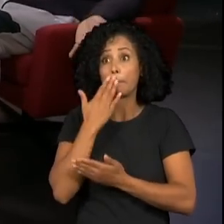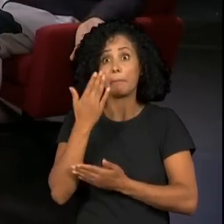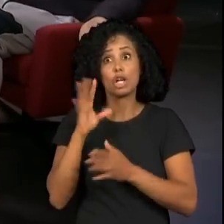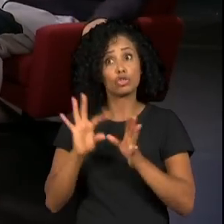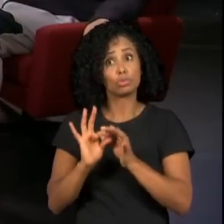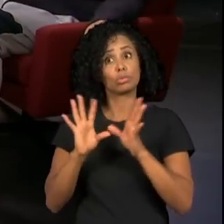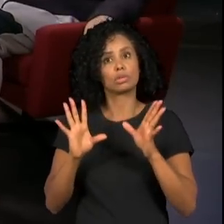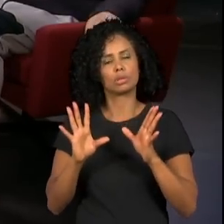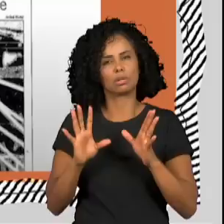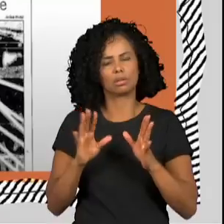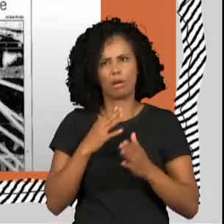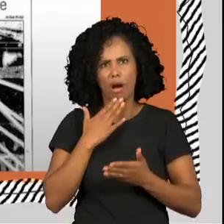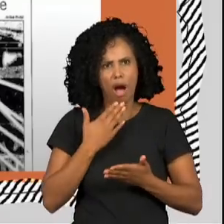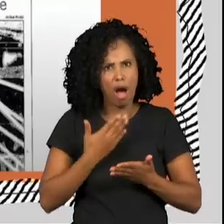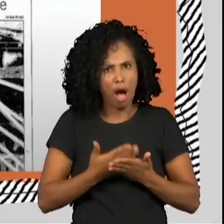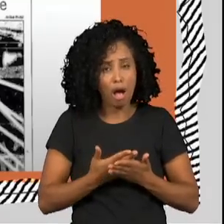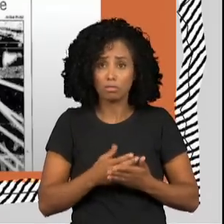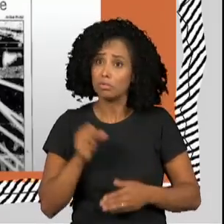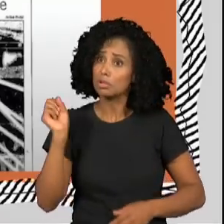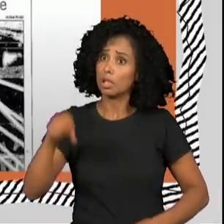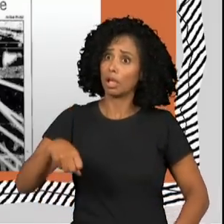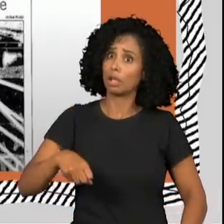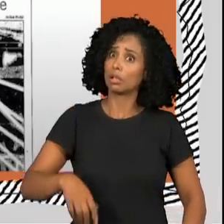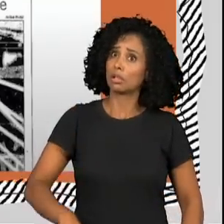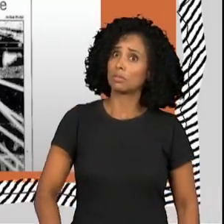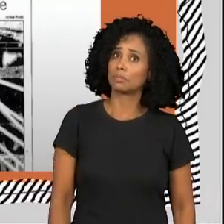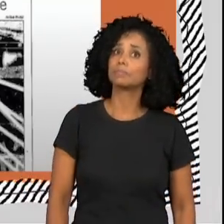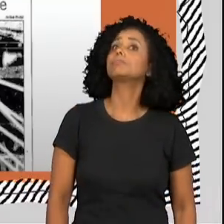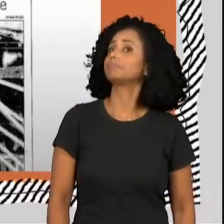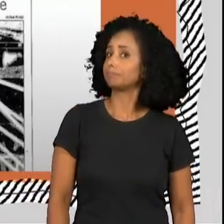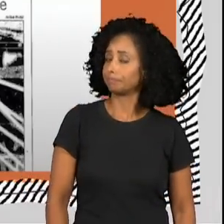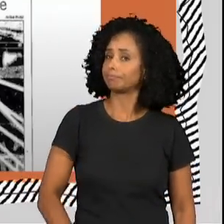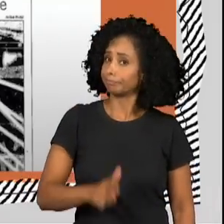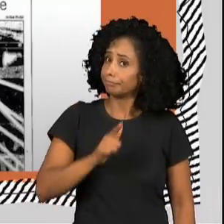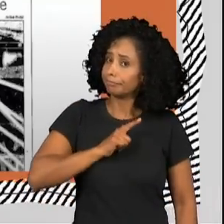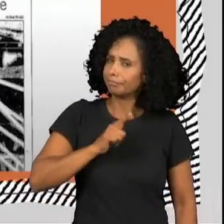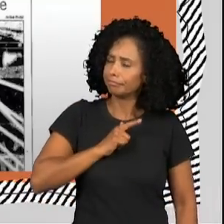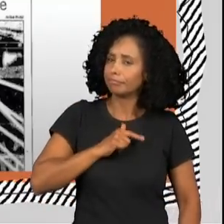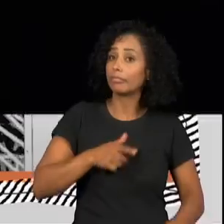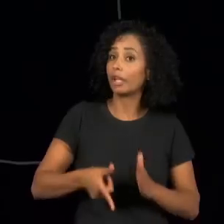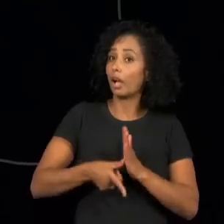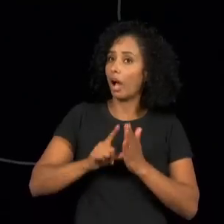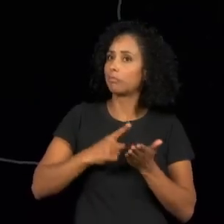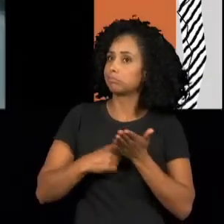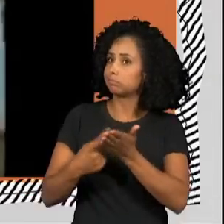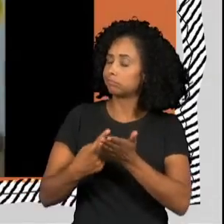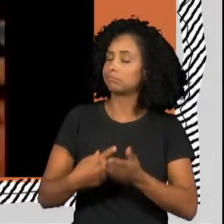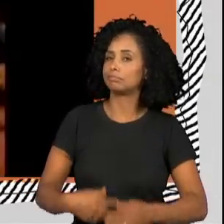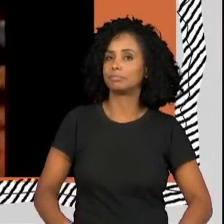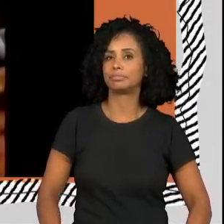não tem como era fazer. O Spike Lee dirigindo. O Spike Lee dirigindo, exatamente. Teve uma negociação, lembrado, né?